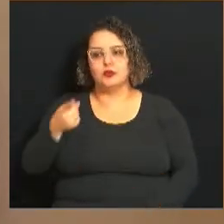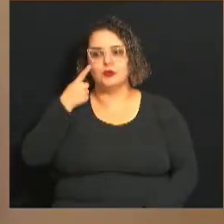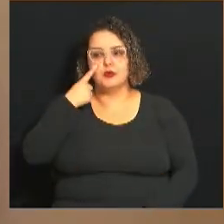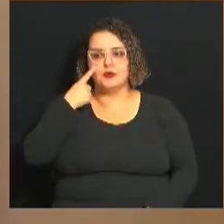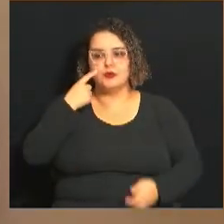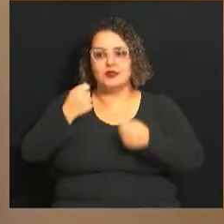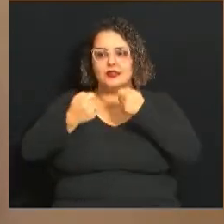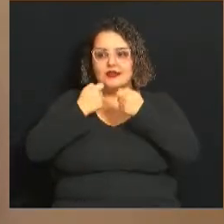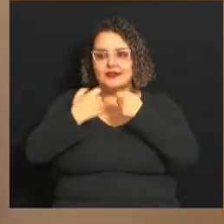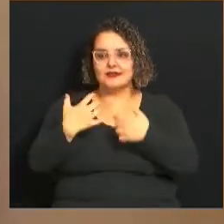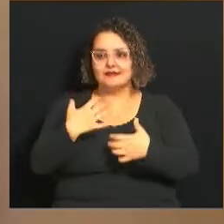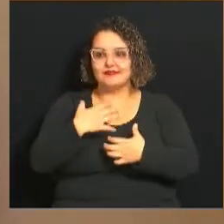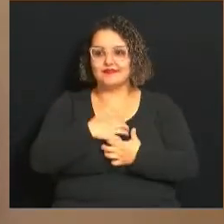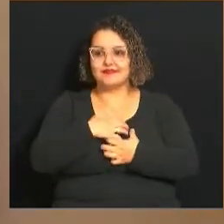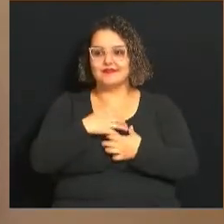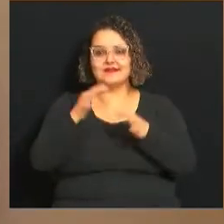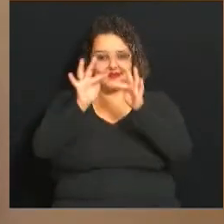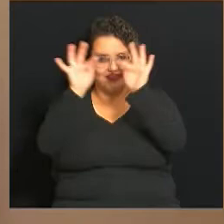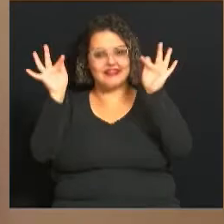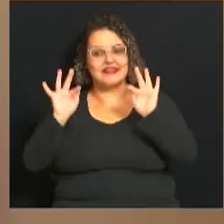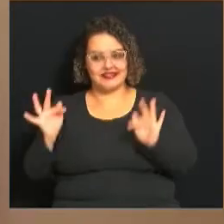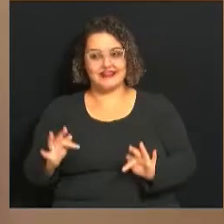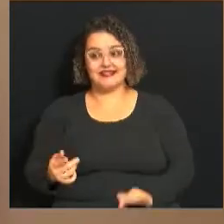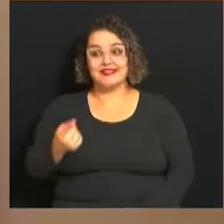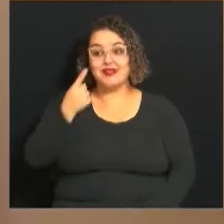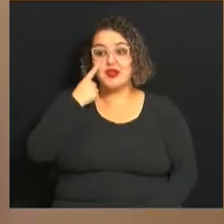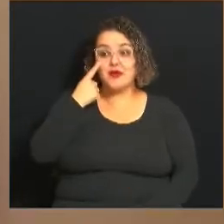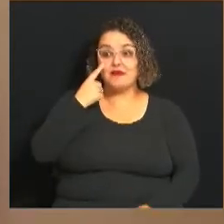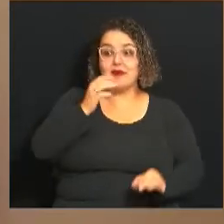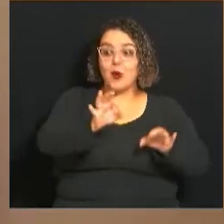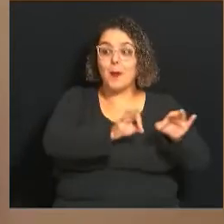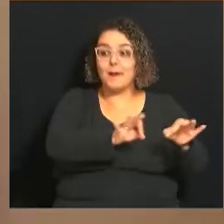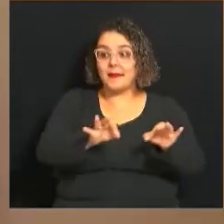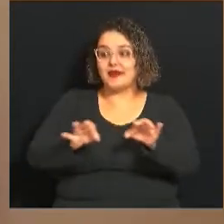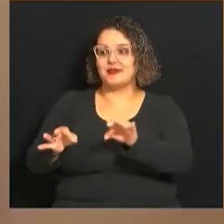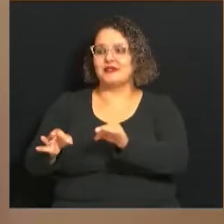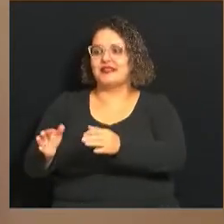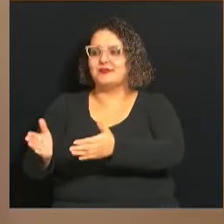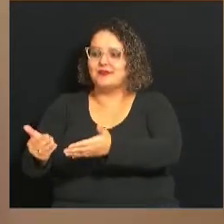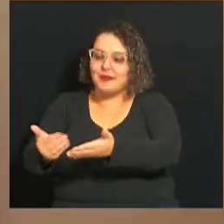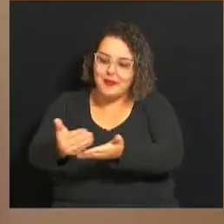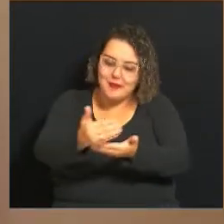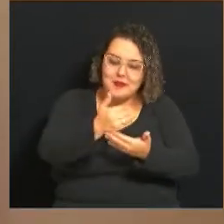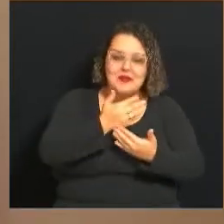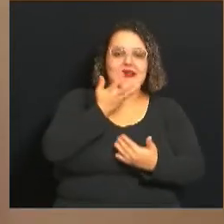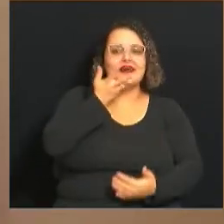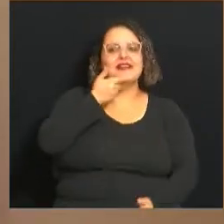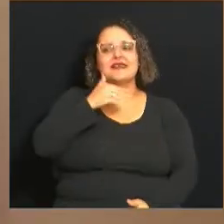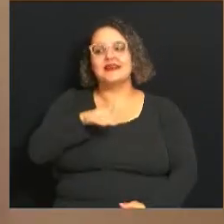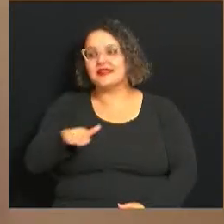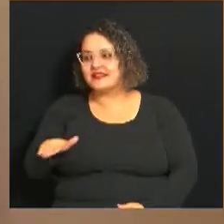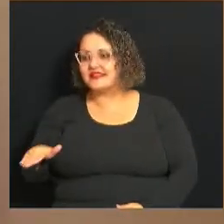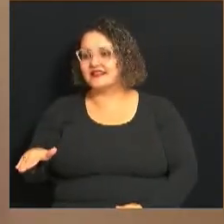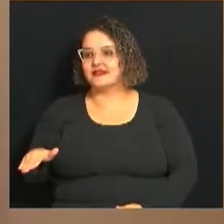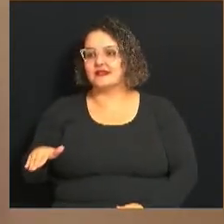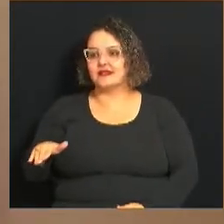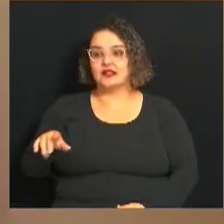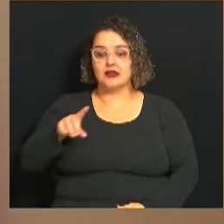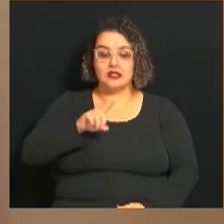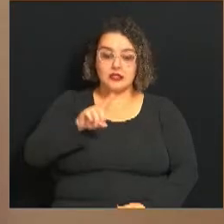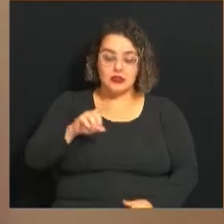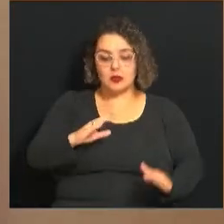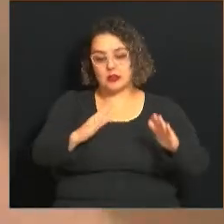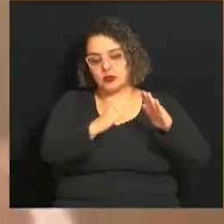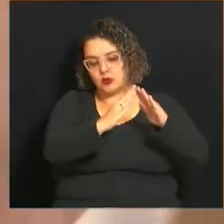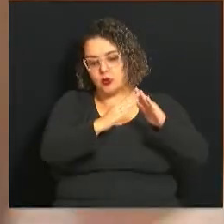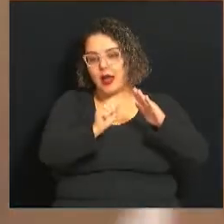muito feliz, né, de ver um projeto que acolhe crianças pequenas. Não que nos abrigos não haja um amor,